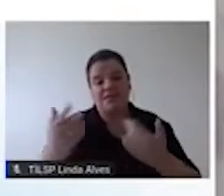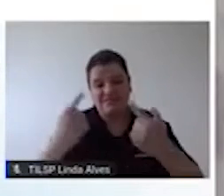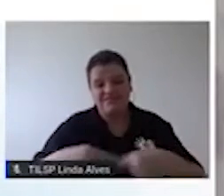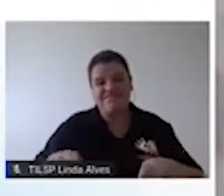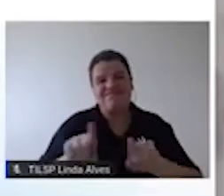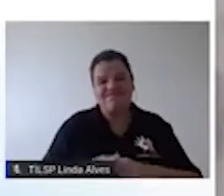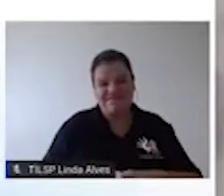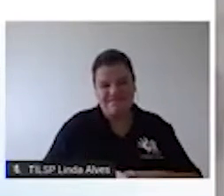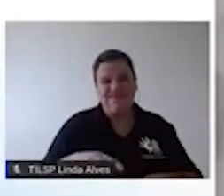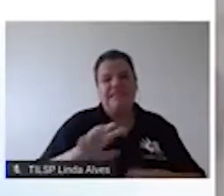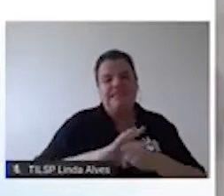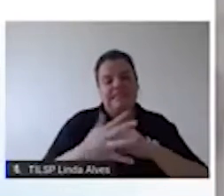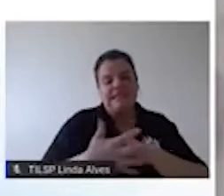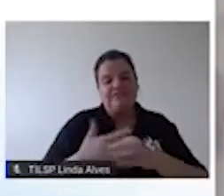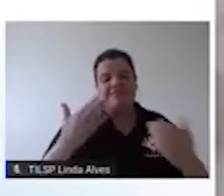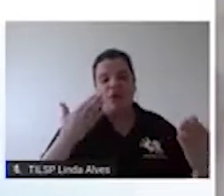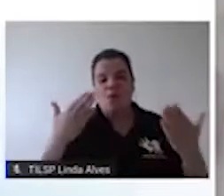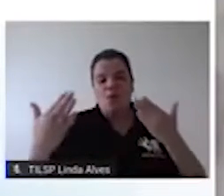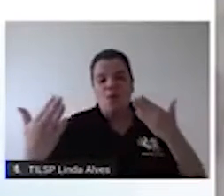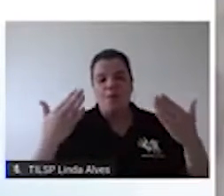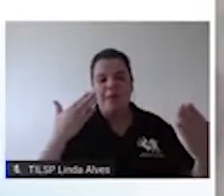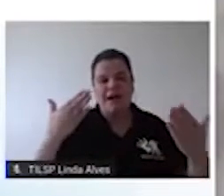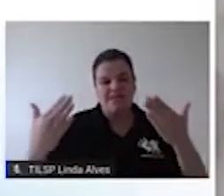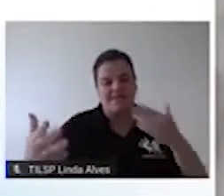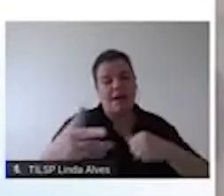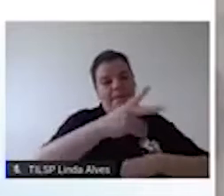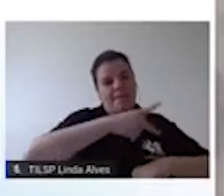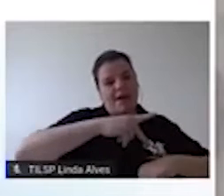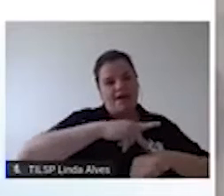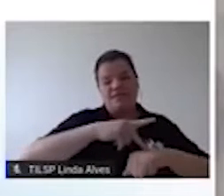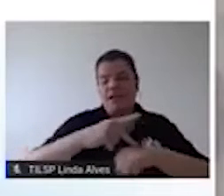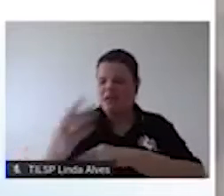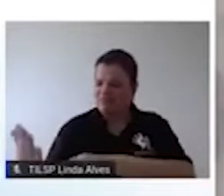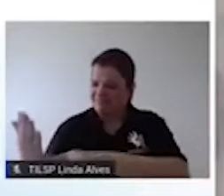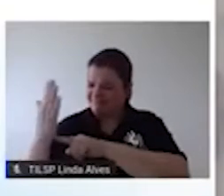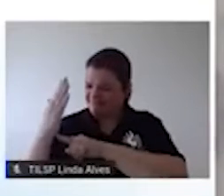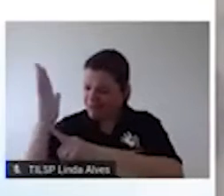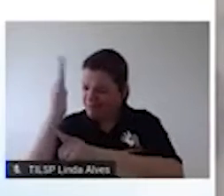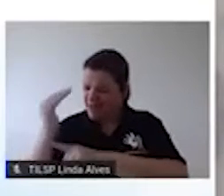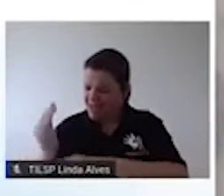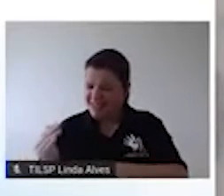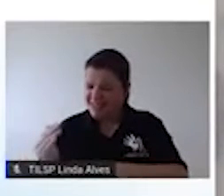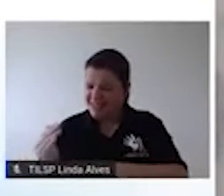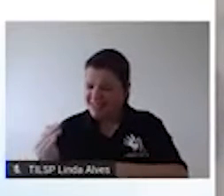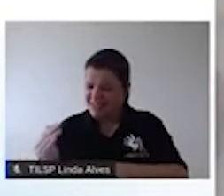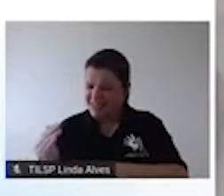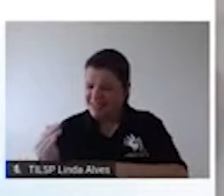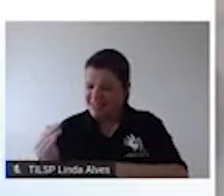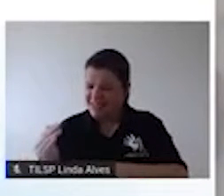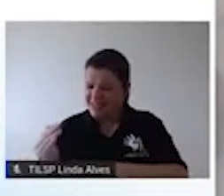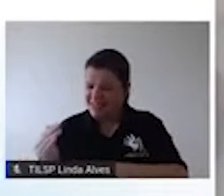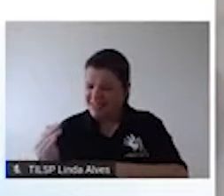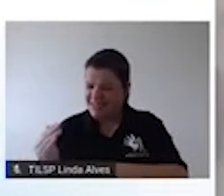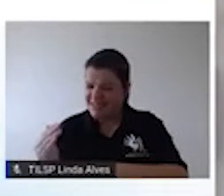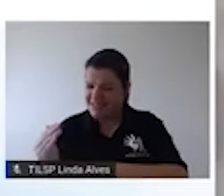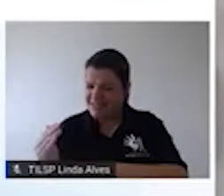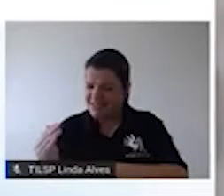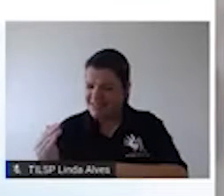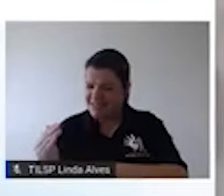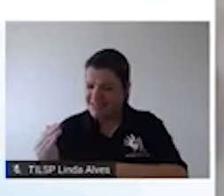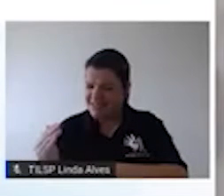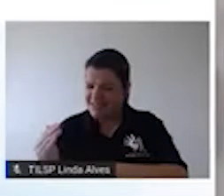Então, essa comparação entre países demonstra que aqueles que tiveram uma atitude mais